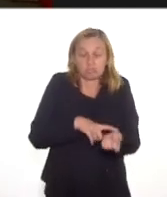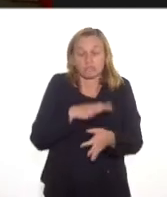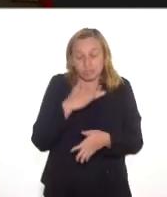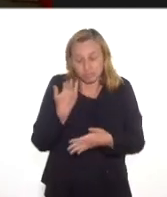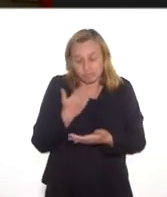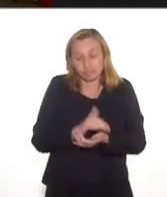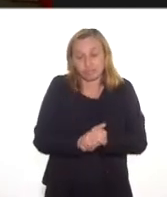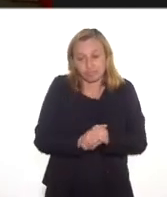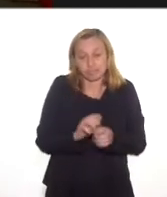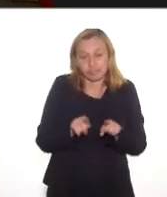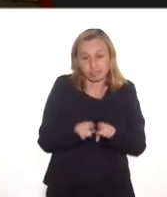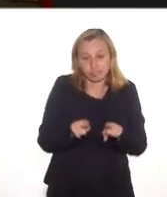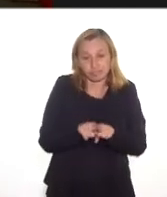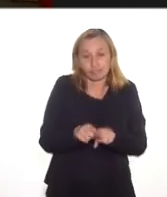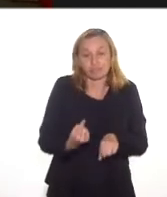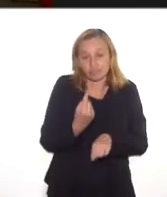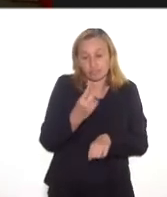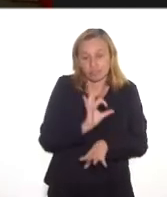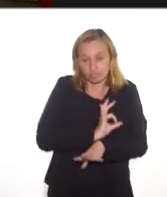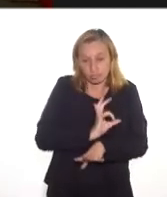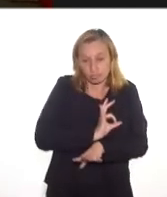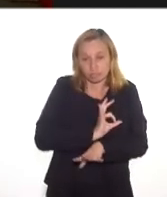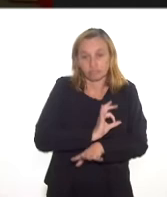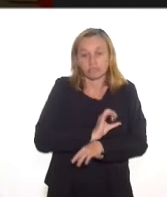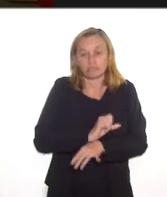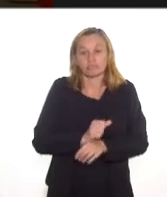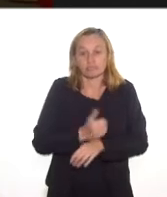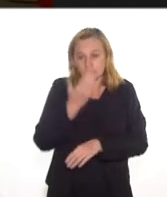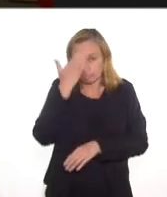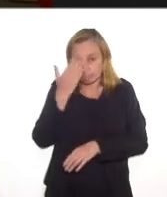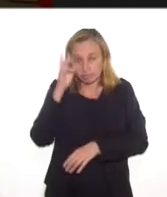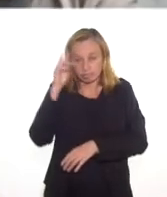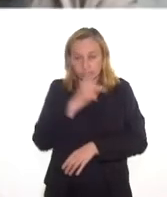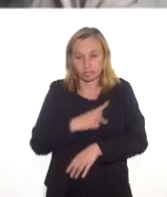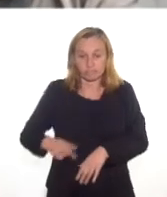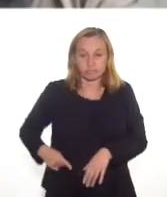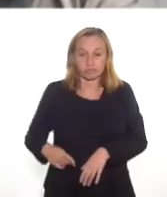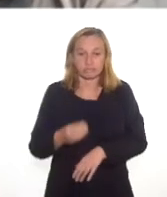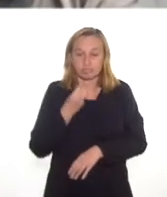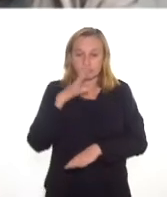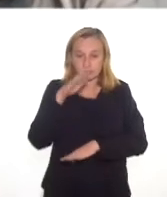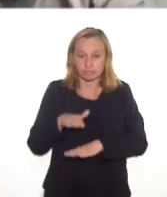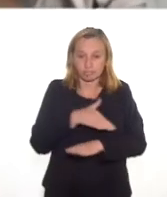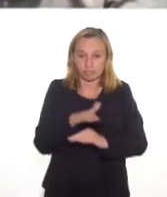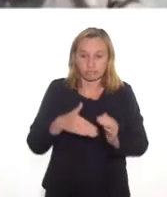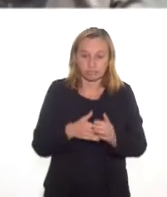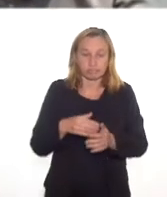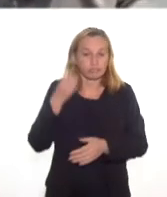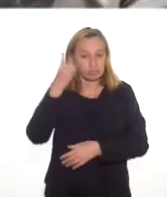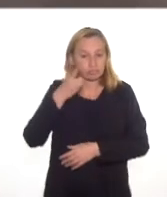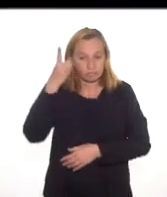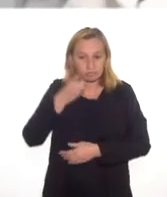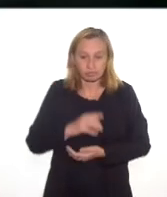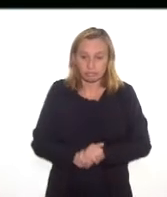mortes, inclusive de um policial. Muito obrigada, senhora presidenta. Boa tarde a todos os deputados e deputadas.